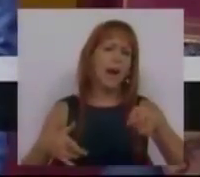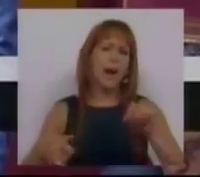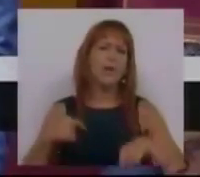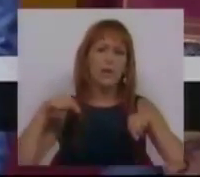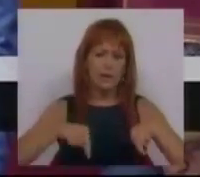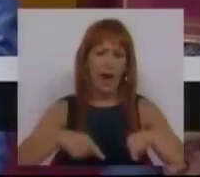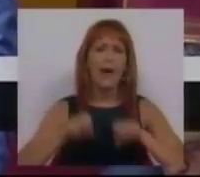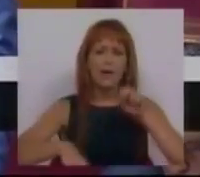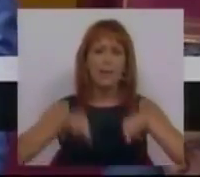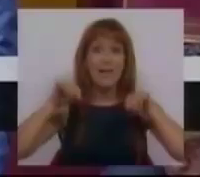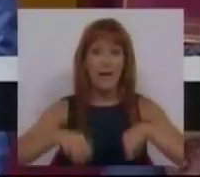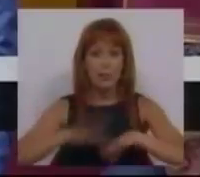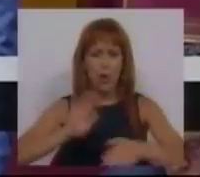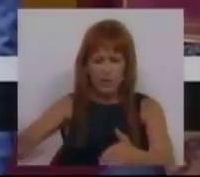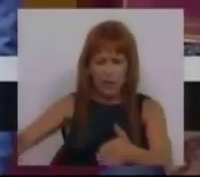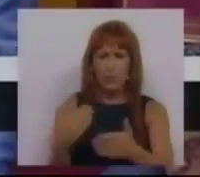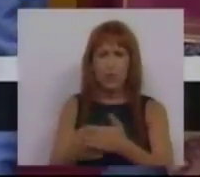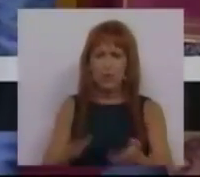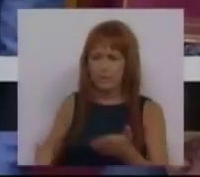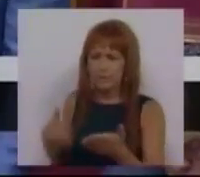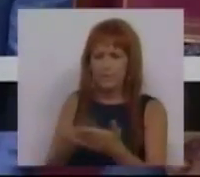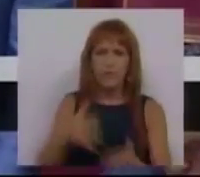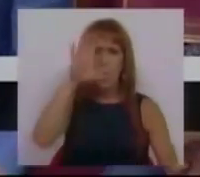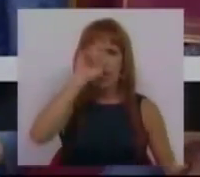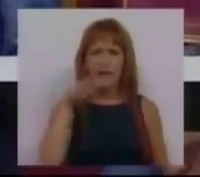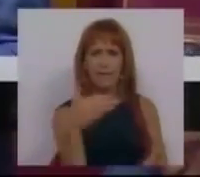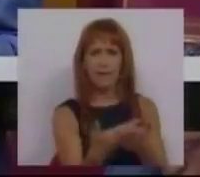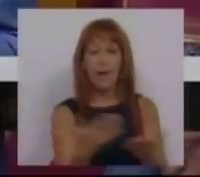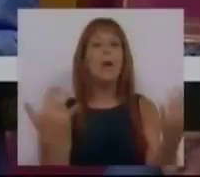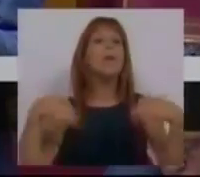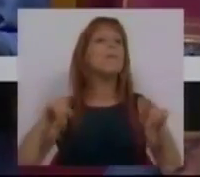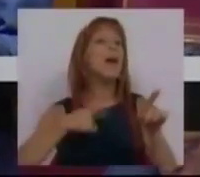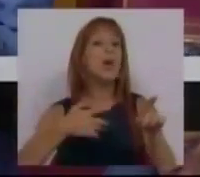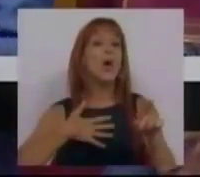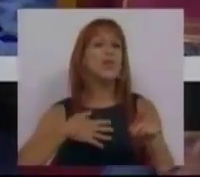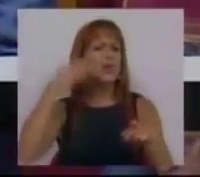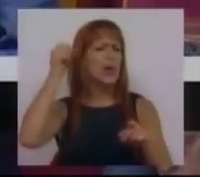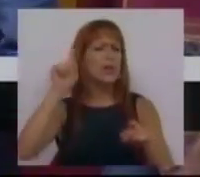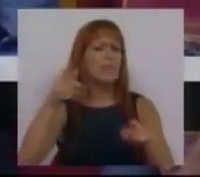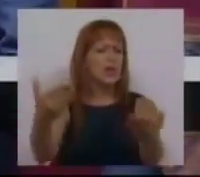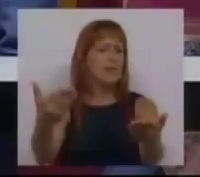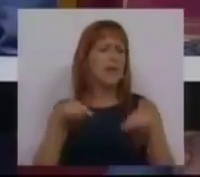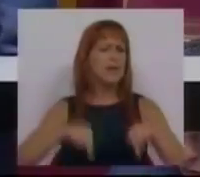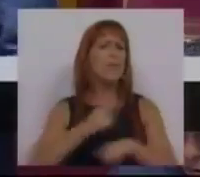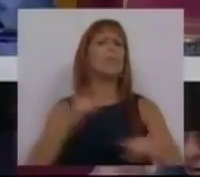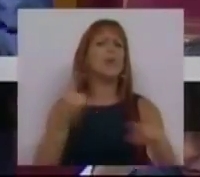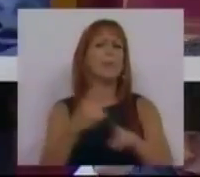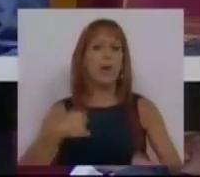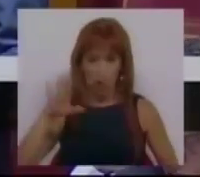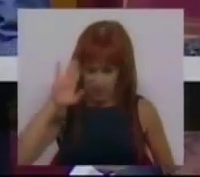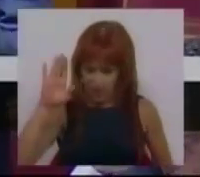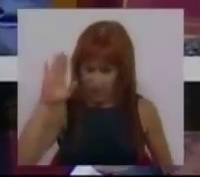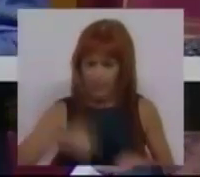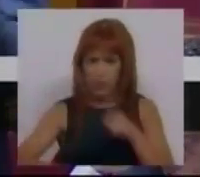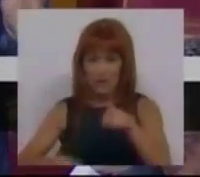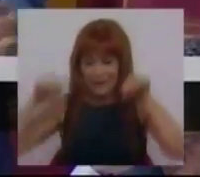que está em causa com esta proposta apresentada pelo Governo. Mas nós não esquecemos o que é que nos trouxe aqui. Nós